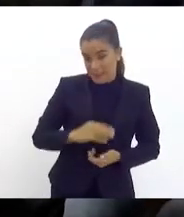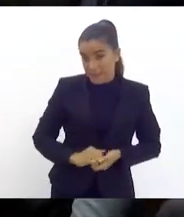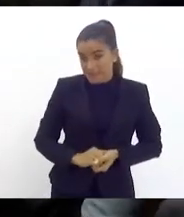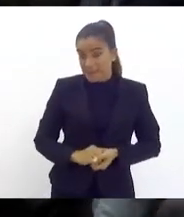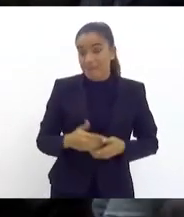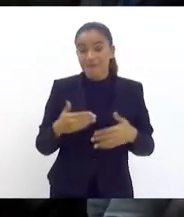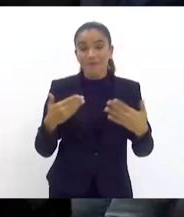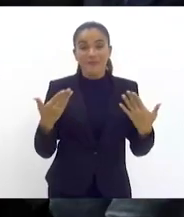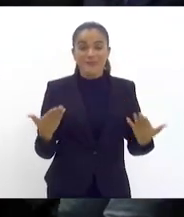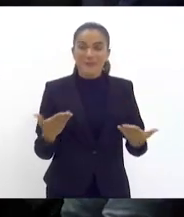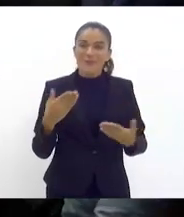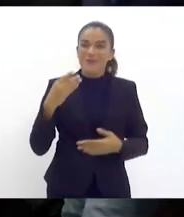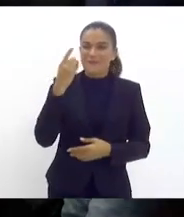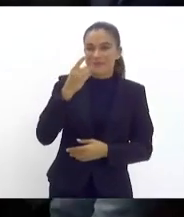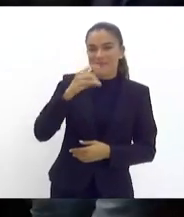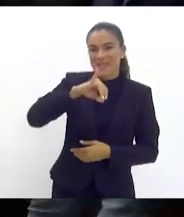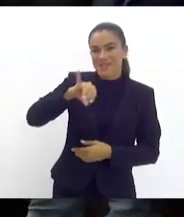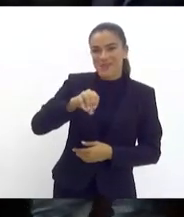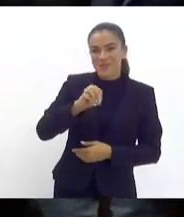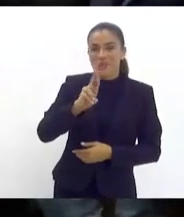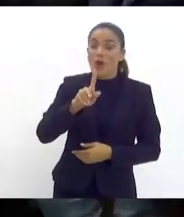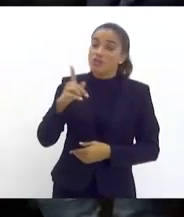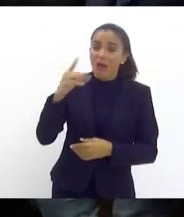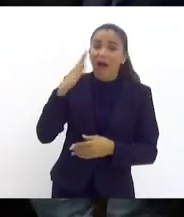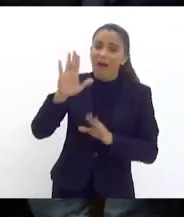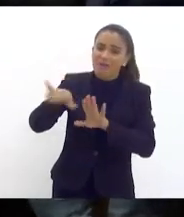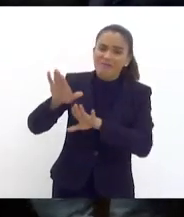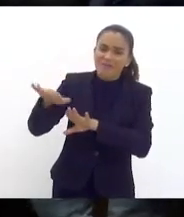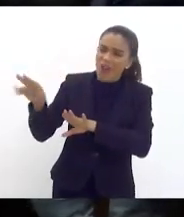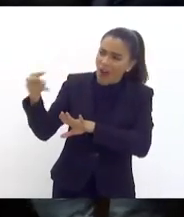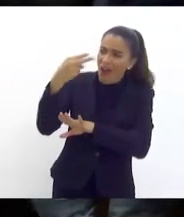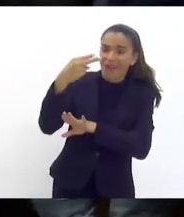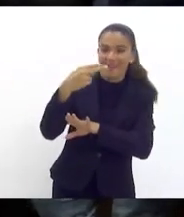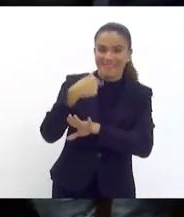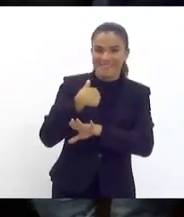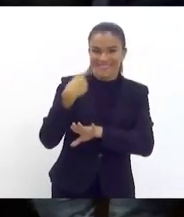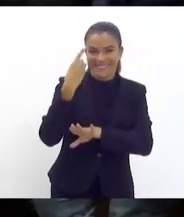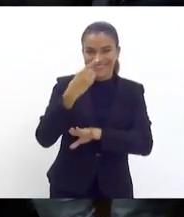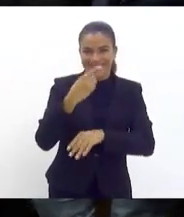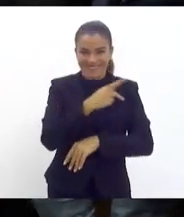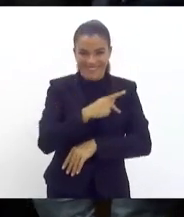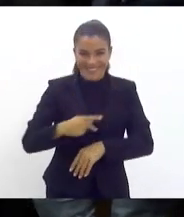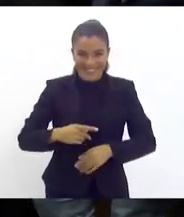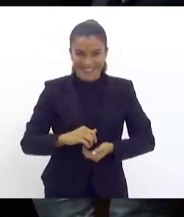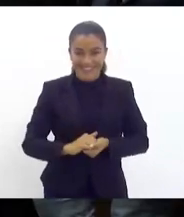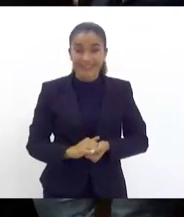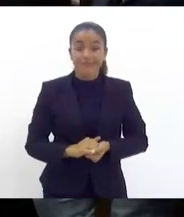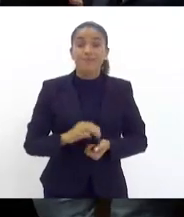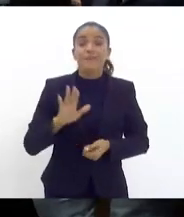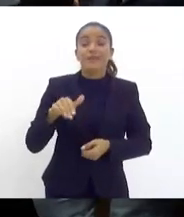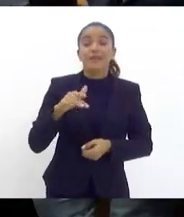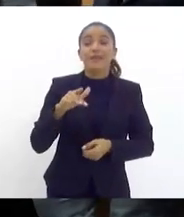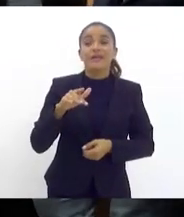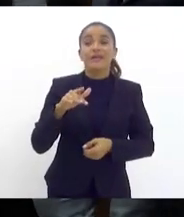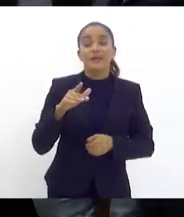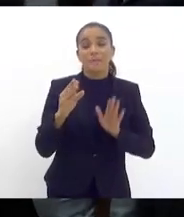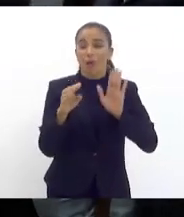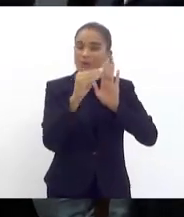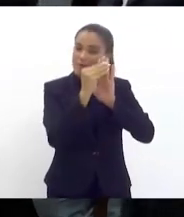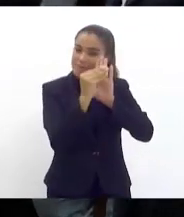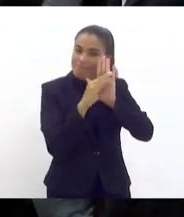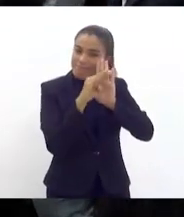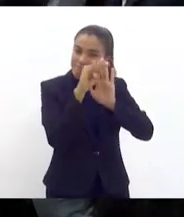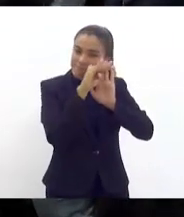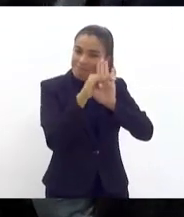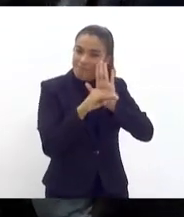deputado Jorge Filipe, deixa nosso presidente prestar atenção. Eu quero pedir a Vossa Excelência que coloque em pauta